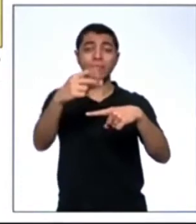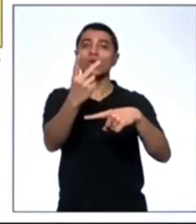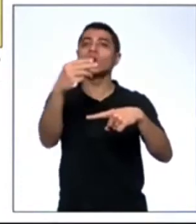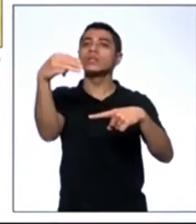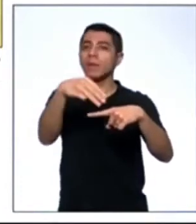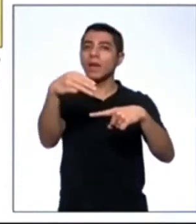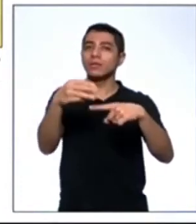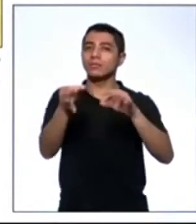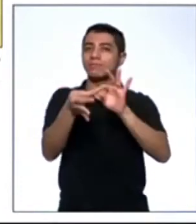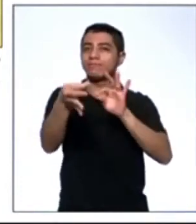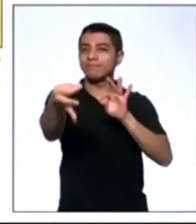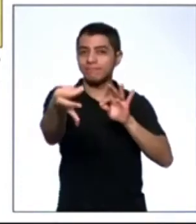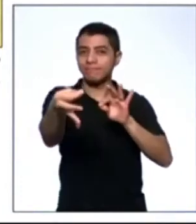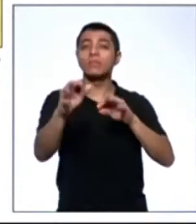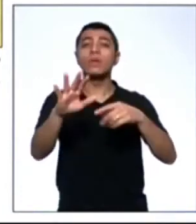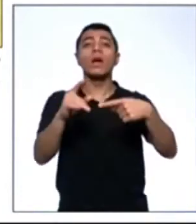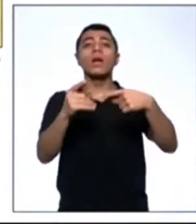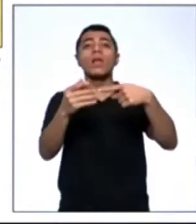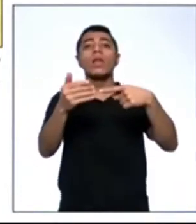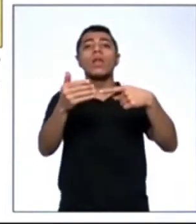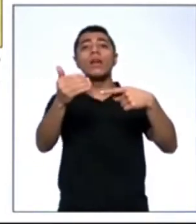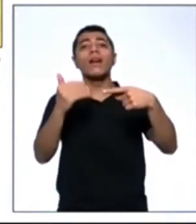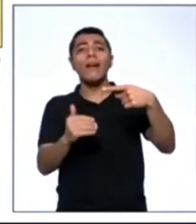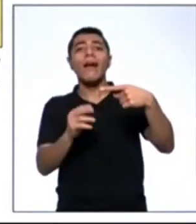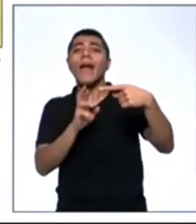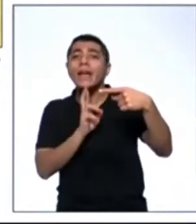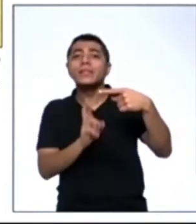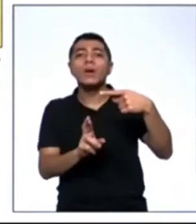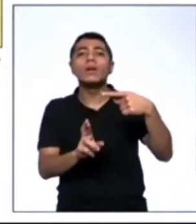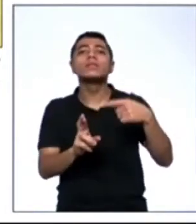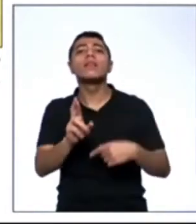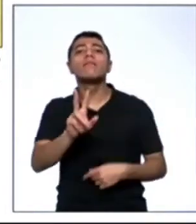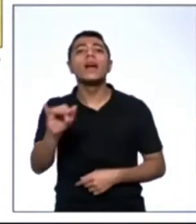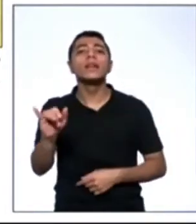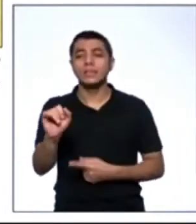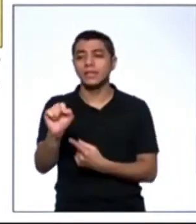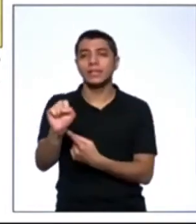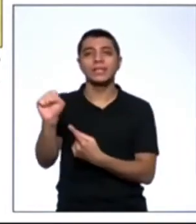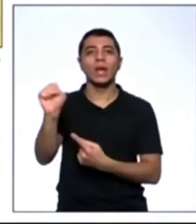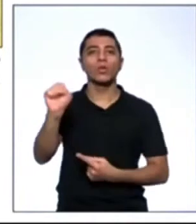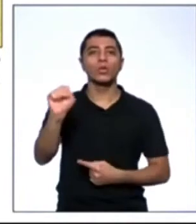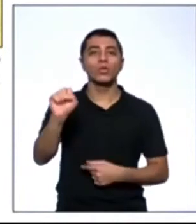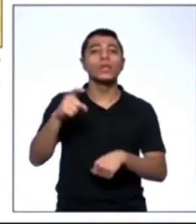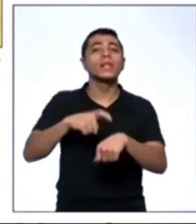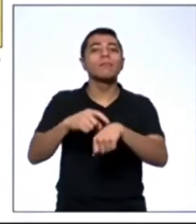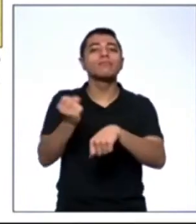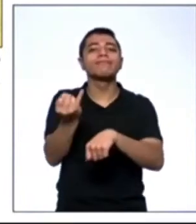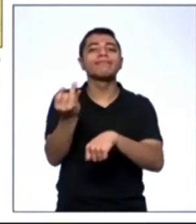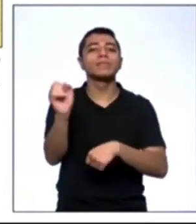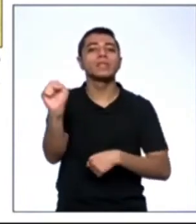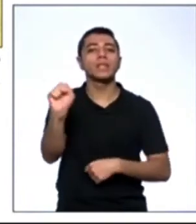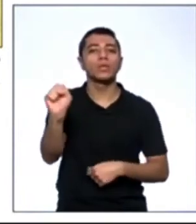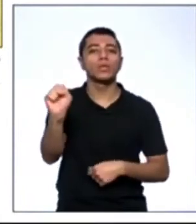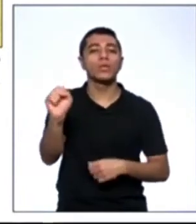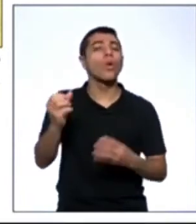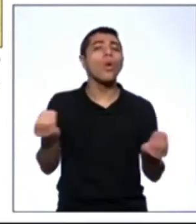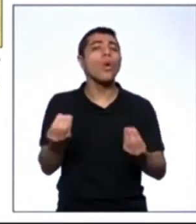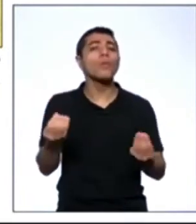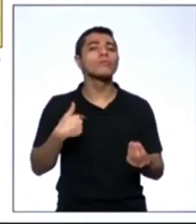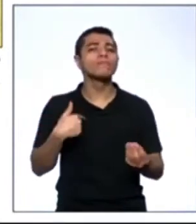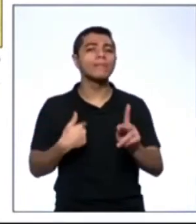dar a resposta em segundos, que é o que o autor deseja. Como é que eu faço a conversão quilômetros por hora para metros por